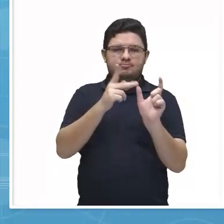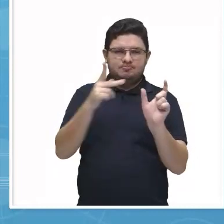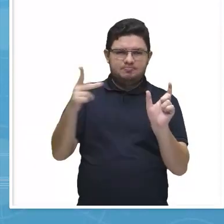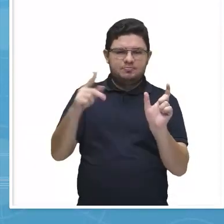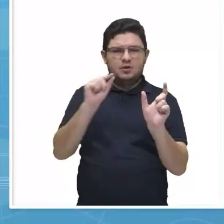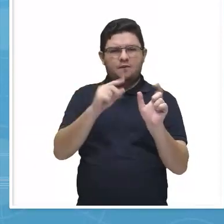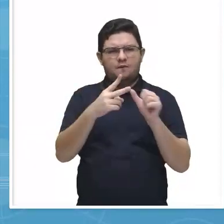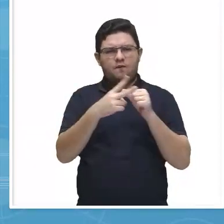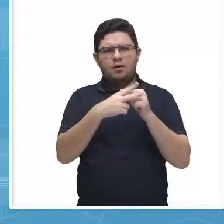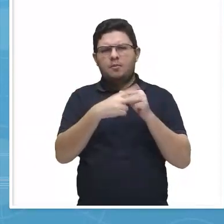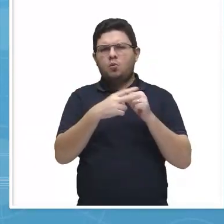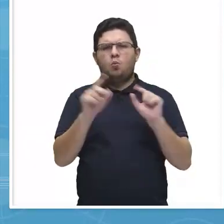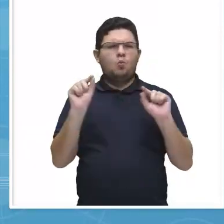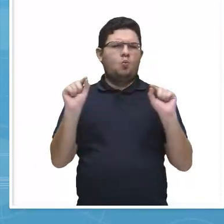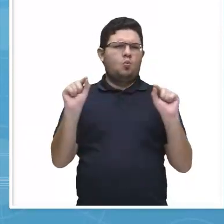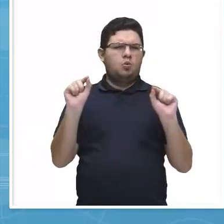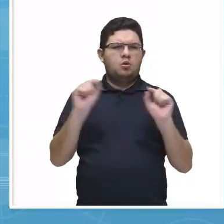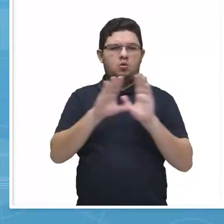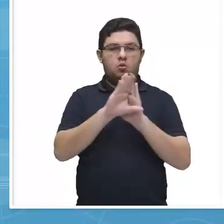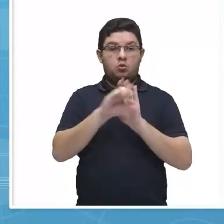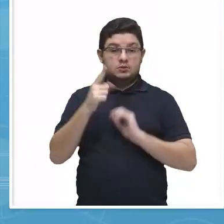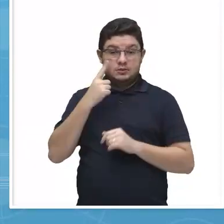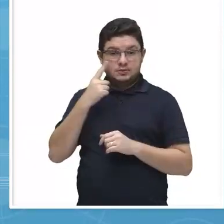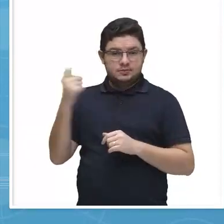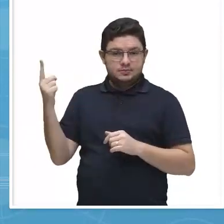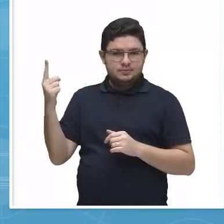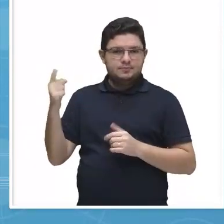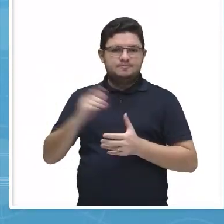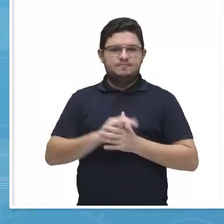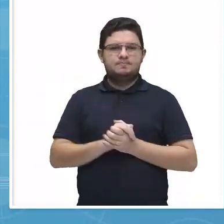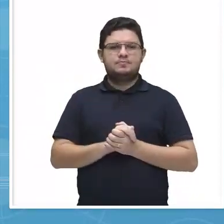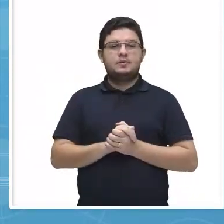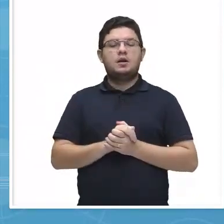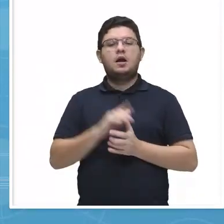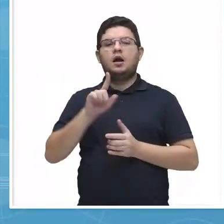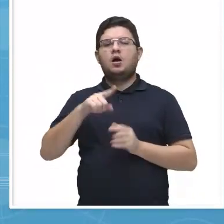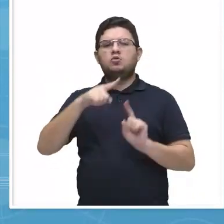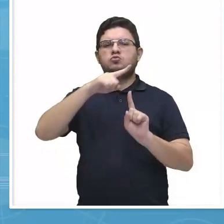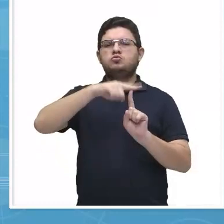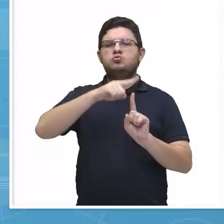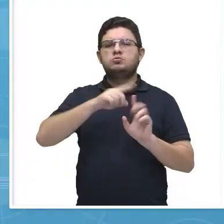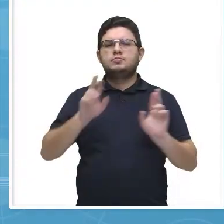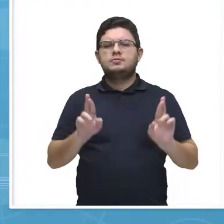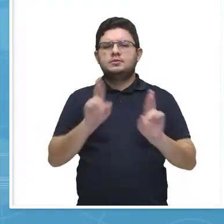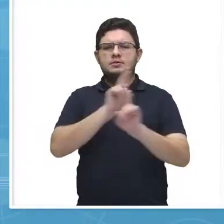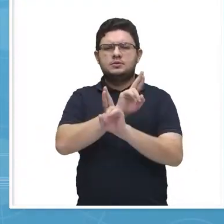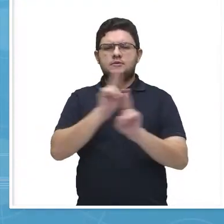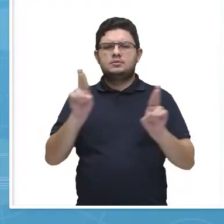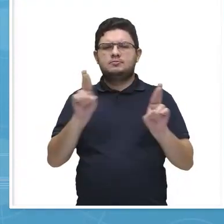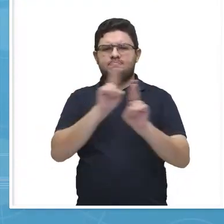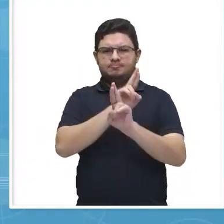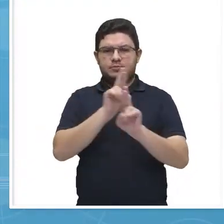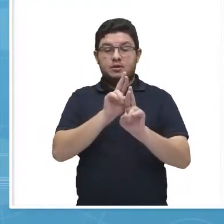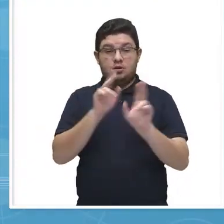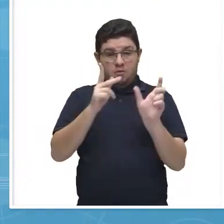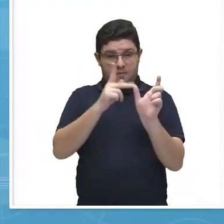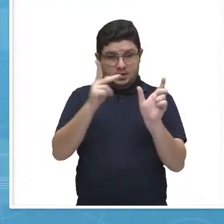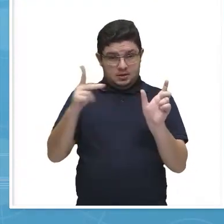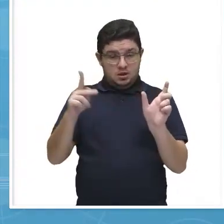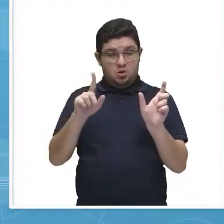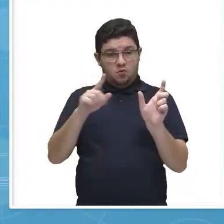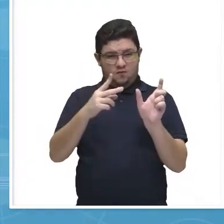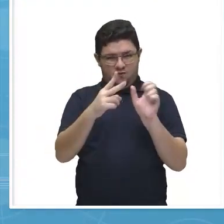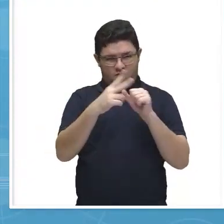verbal. Então, a predicação verbal é o tipo de relação, a predicação é uma relação